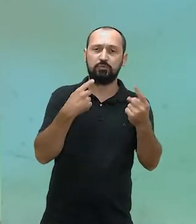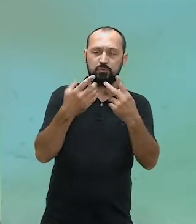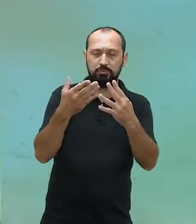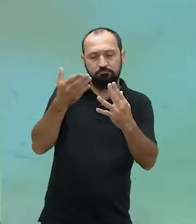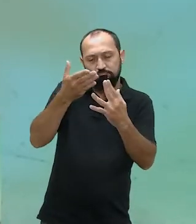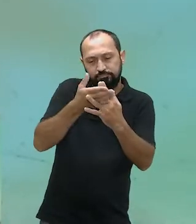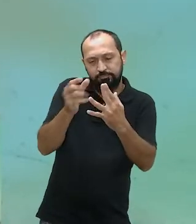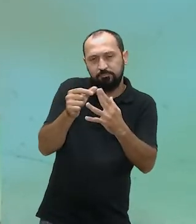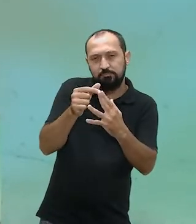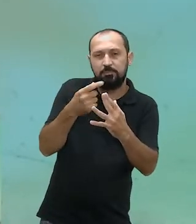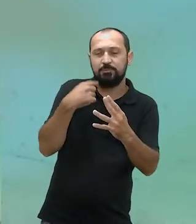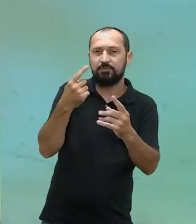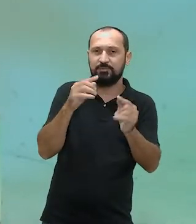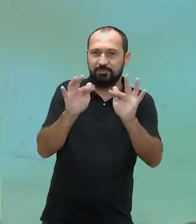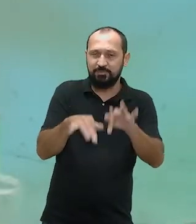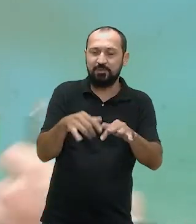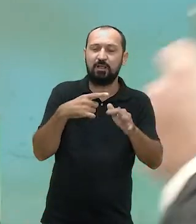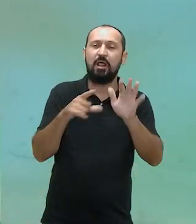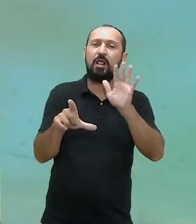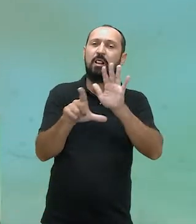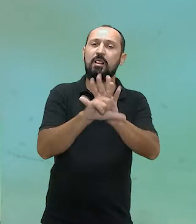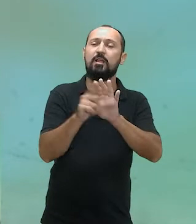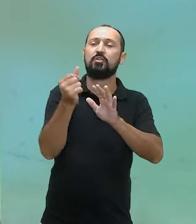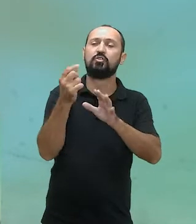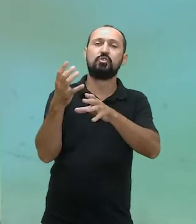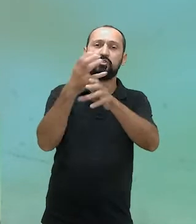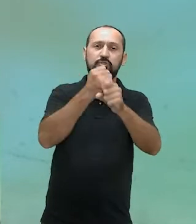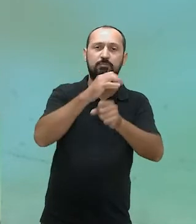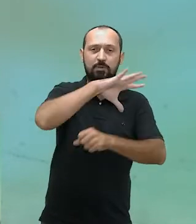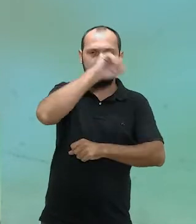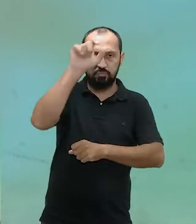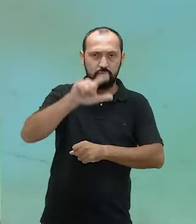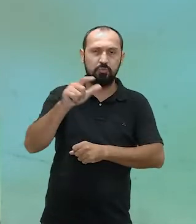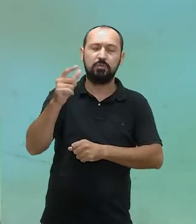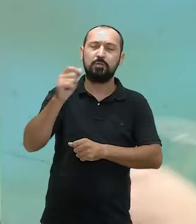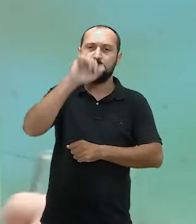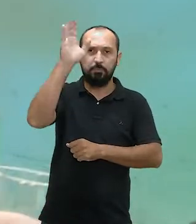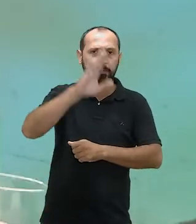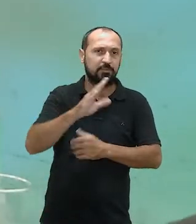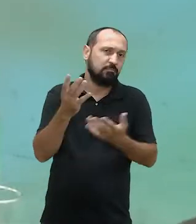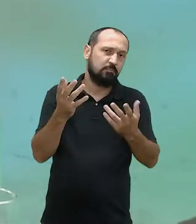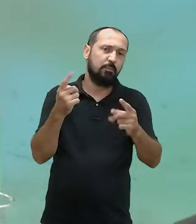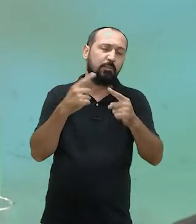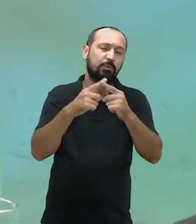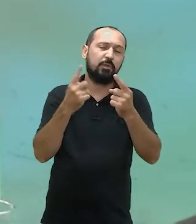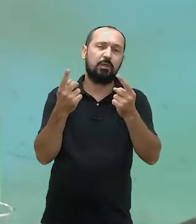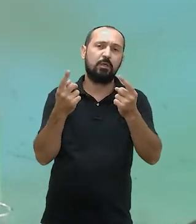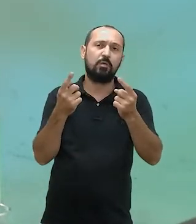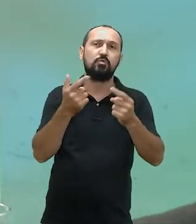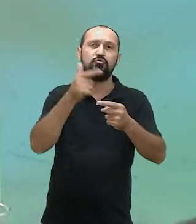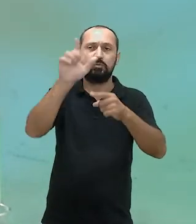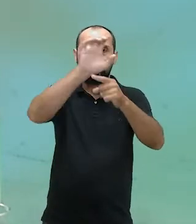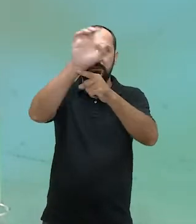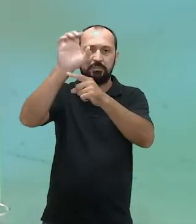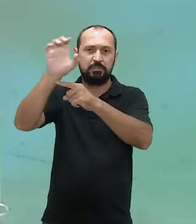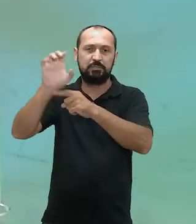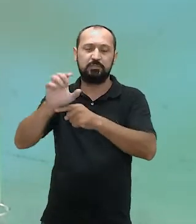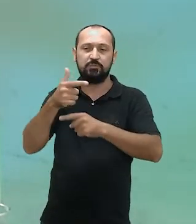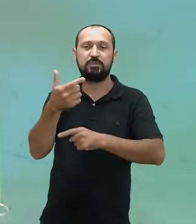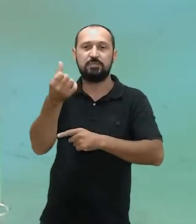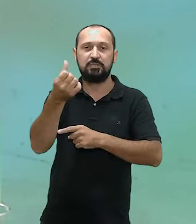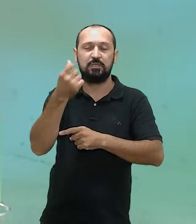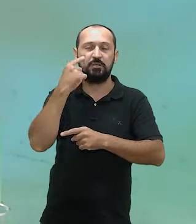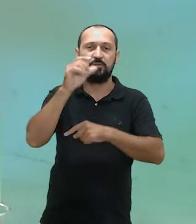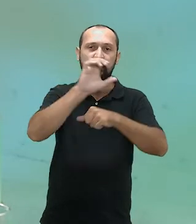sobre as leis orçamentárias do estado de Mato Grosso do Sul e do Brasil, porque o nosso estado, assim como todos os outros 26,